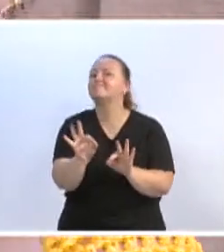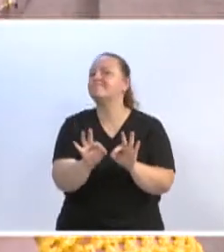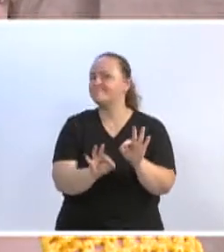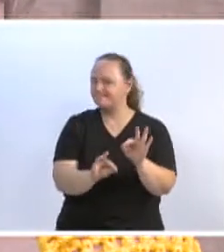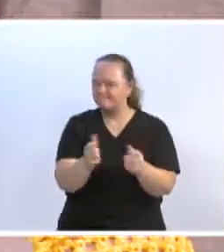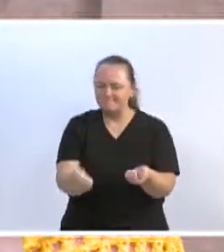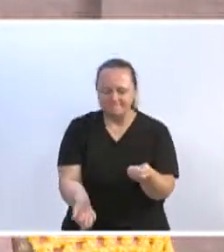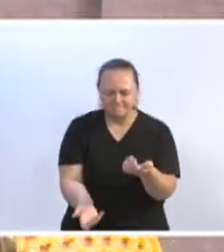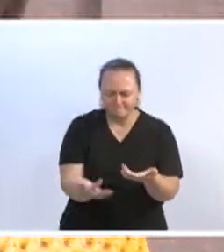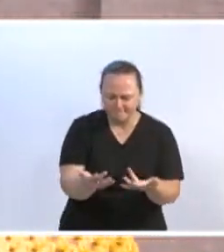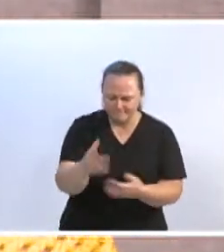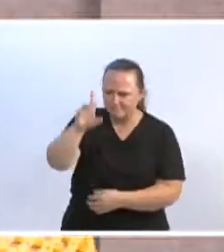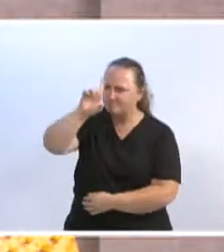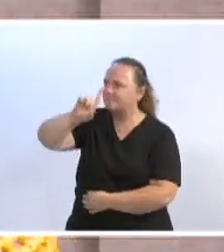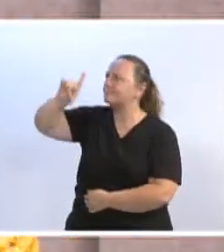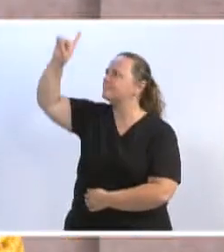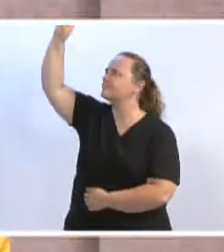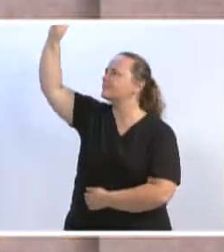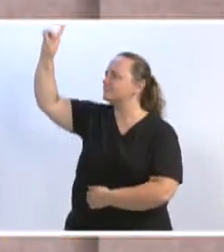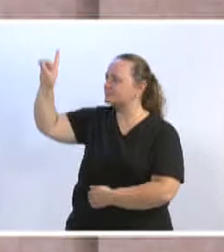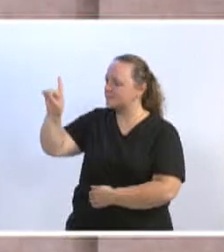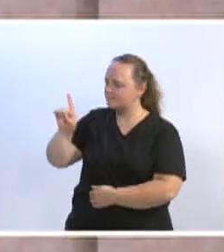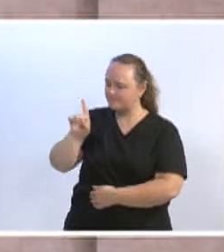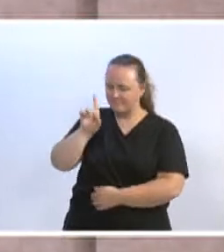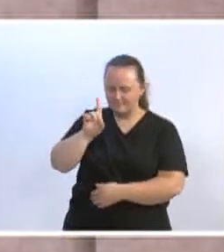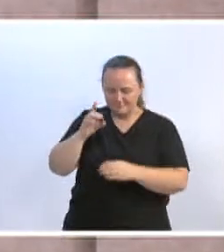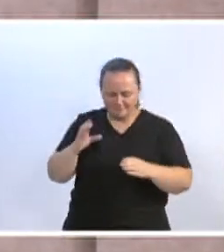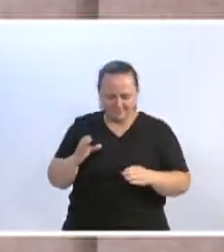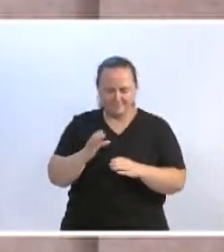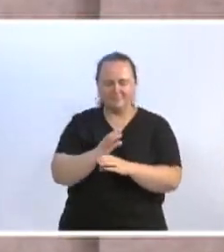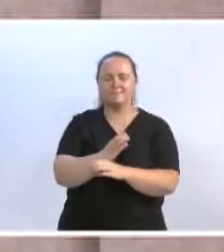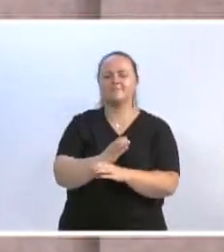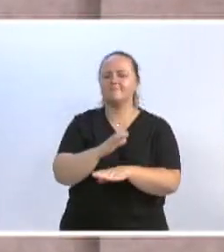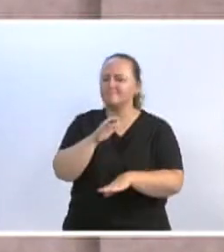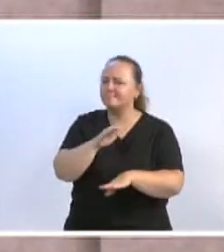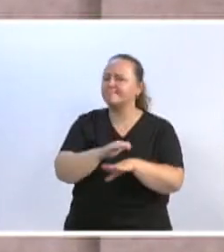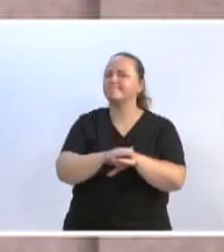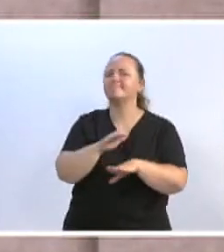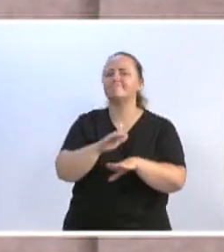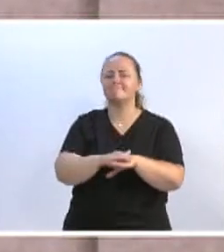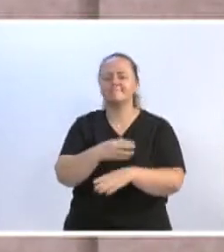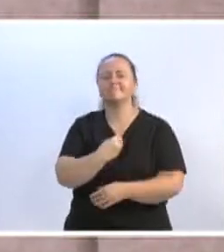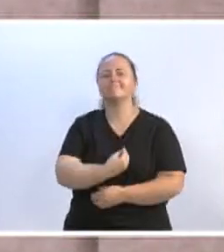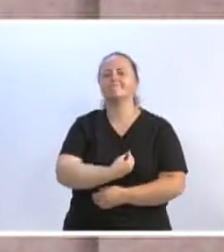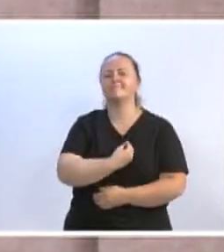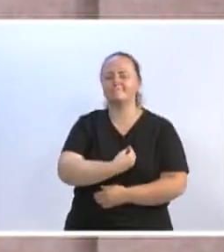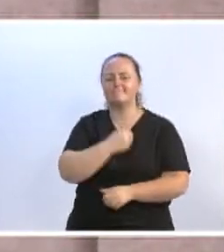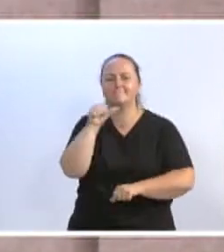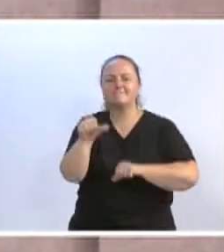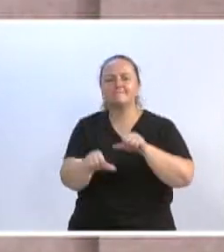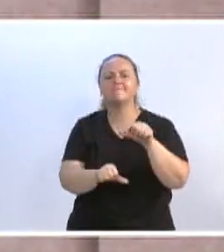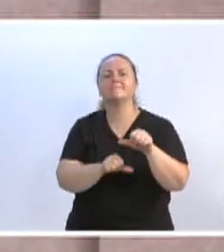refina o ouro, vem tua obra em mim